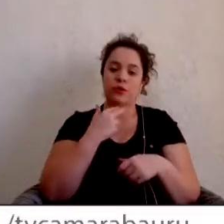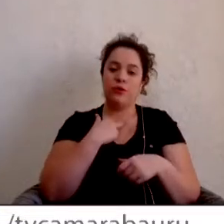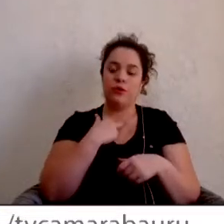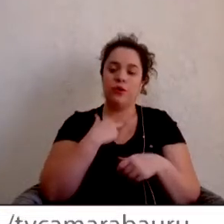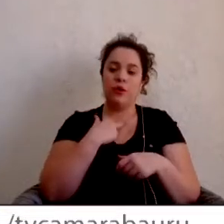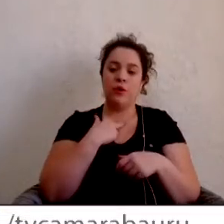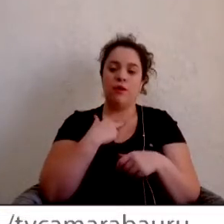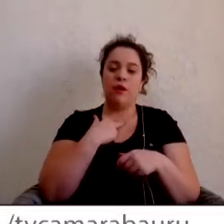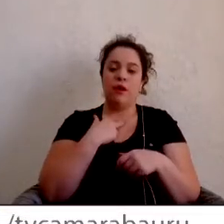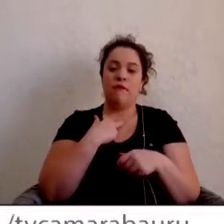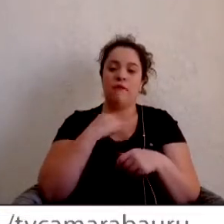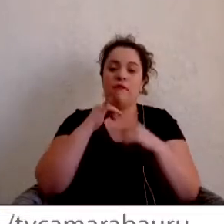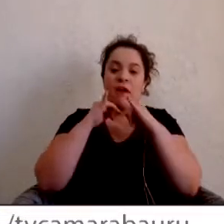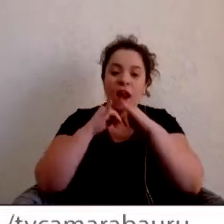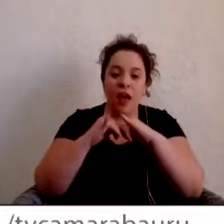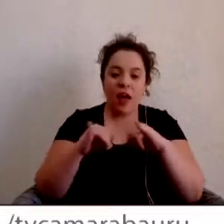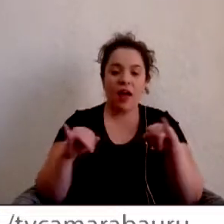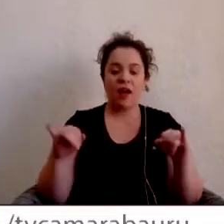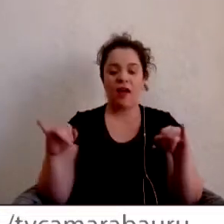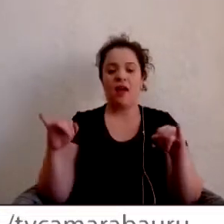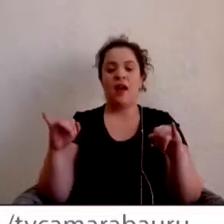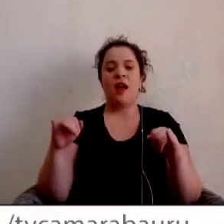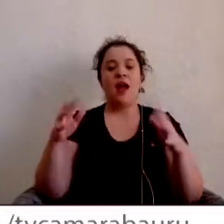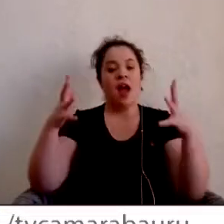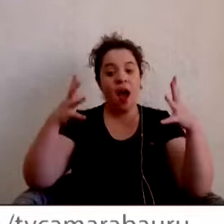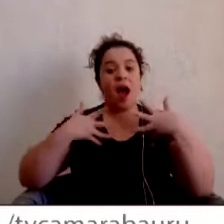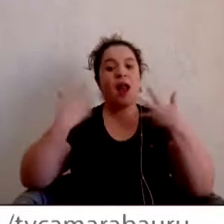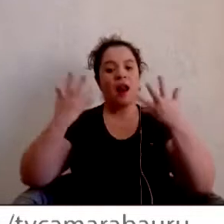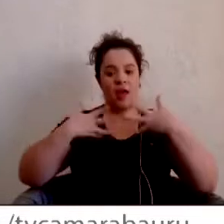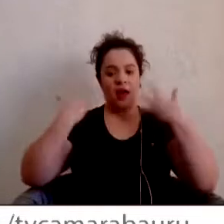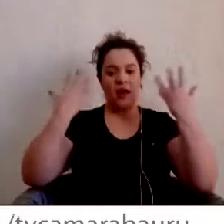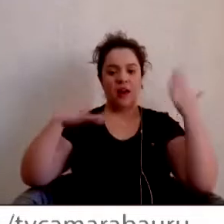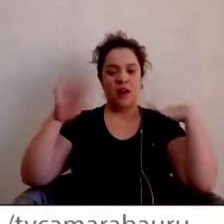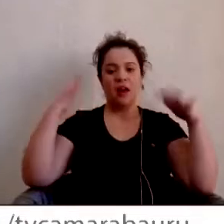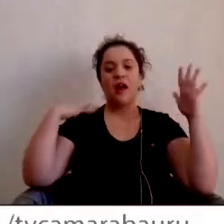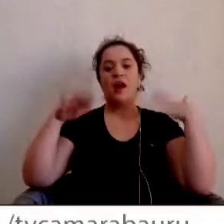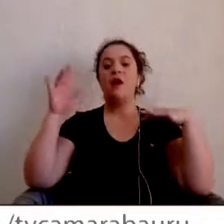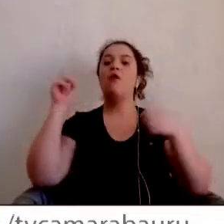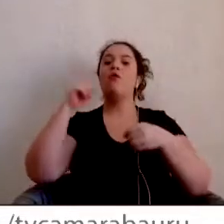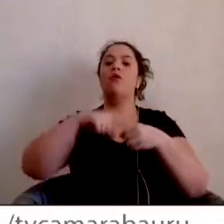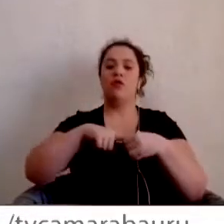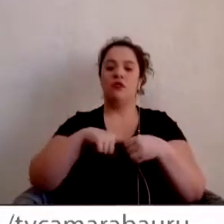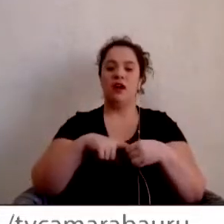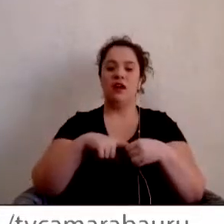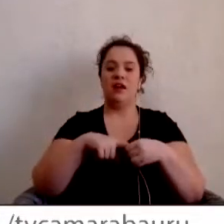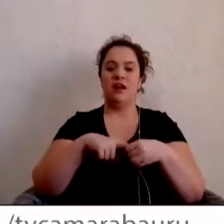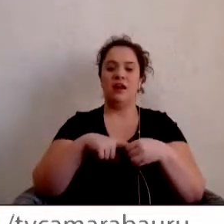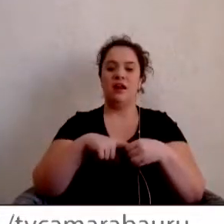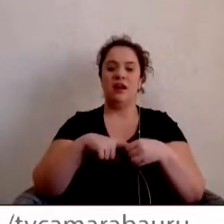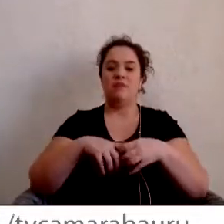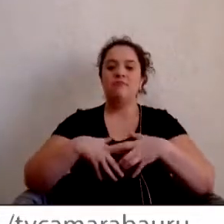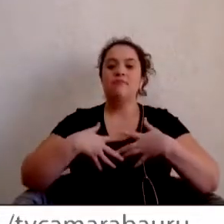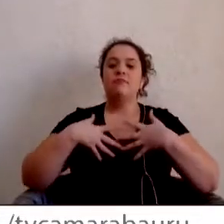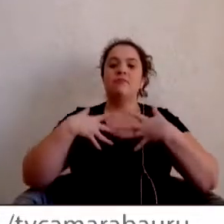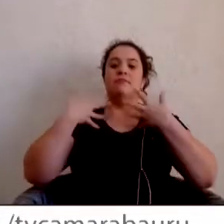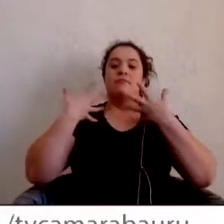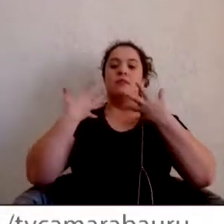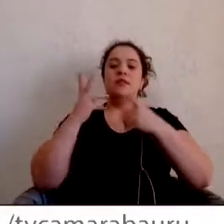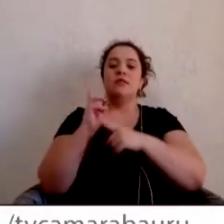alegria o retorno, né? É um retorno que enche a gente de esperança.